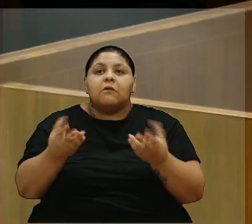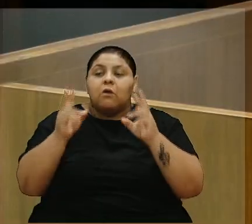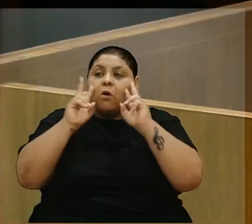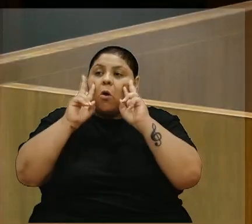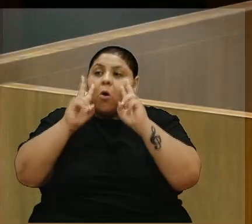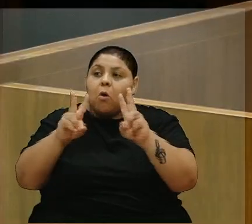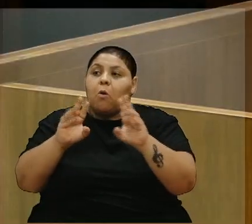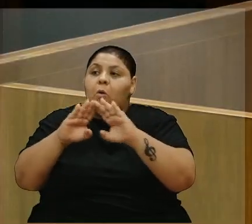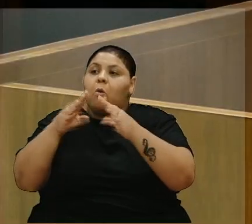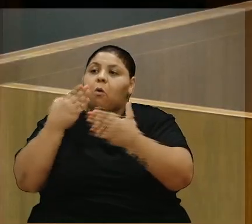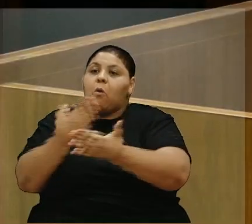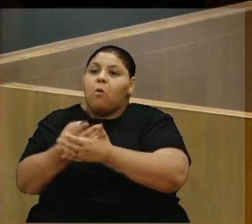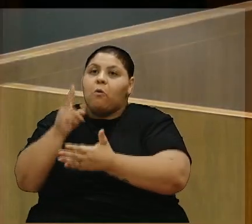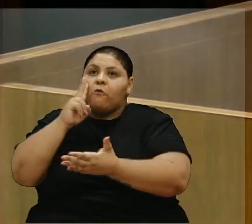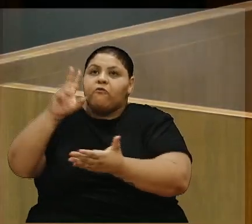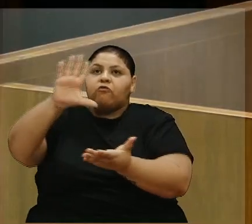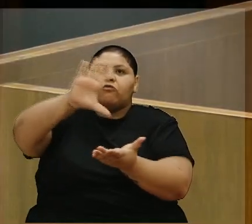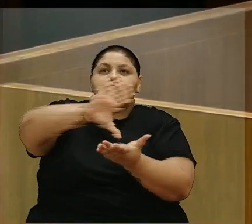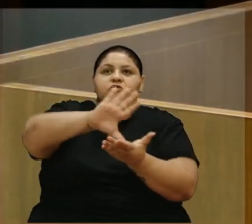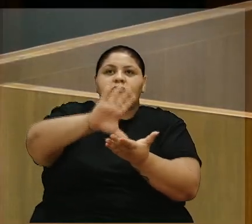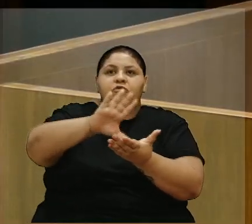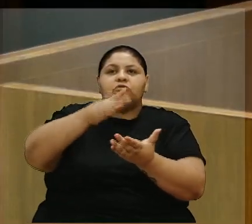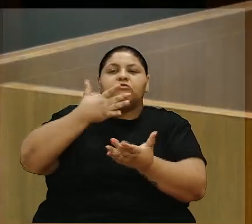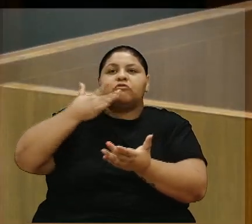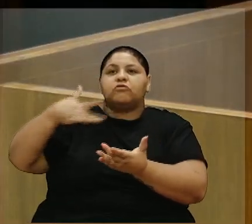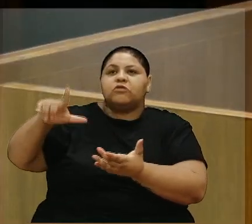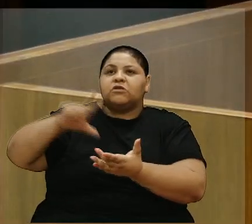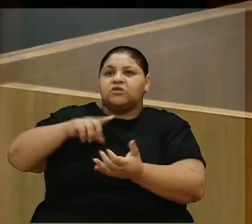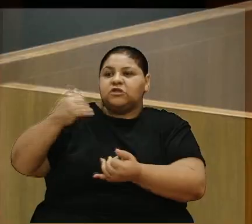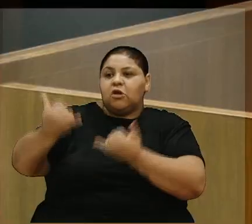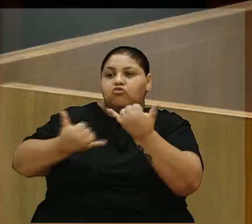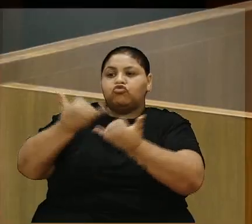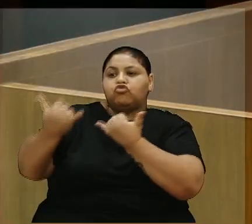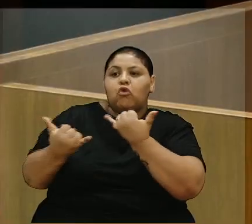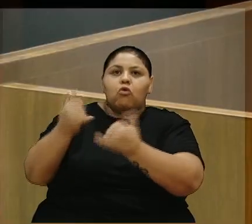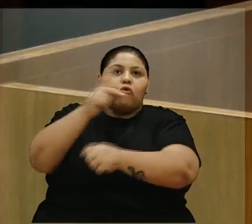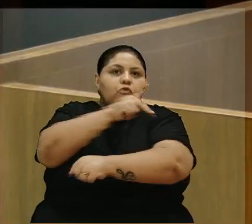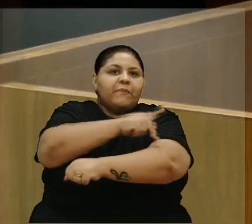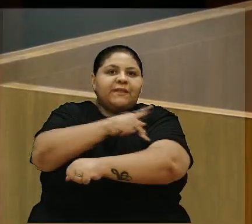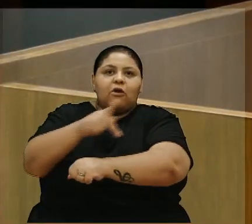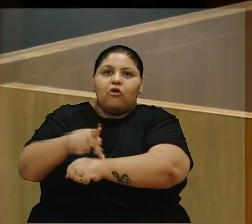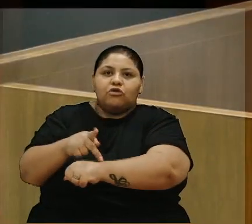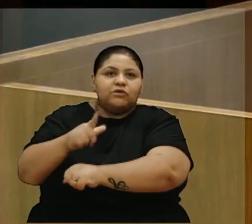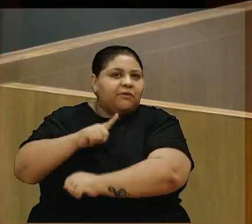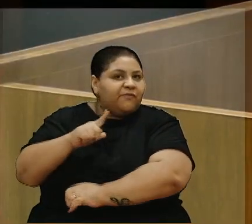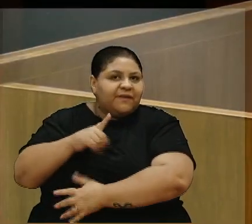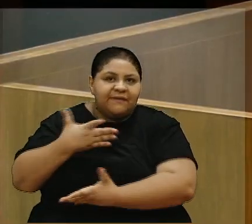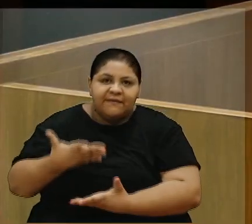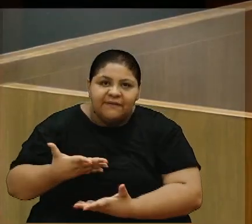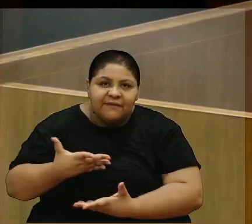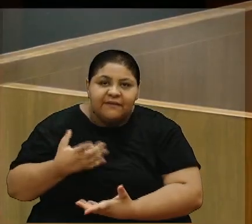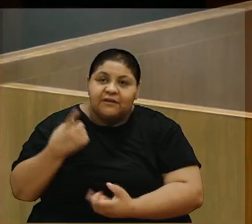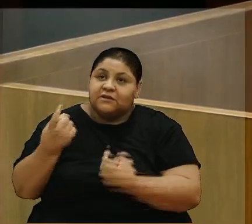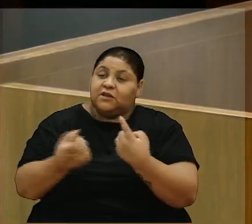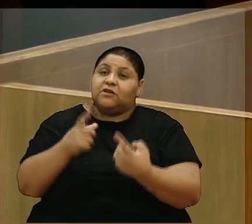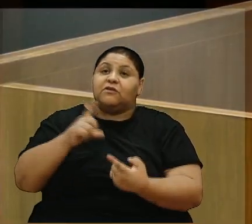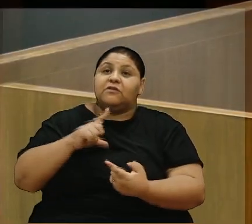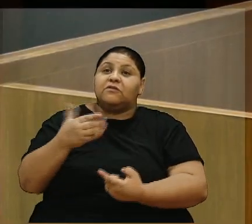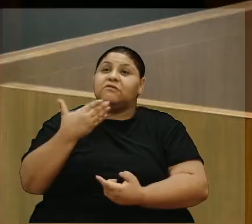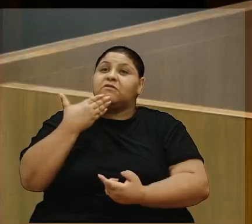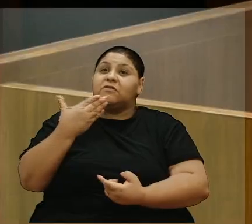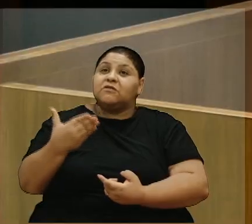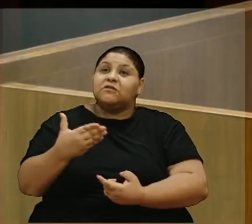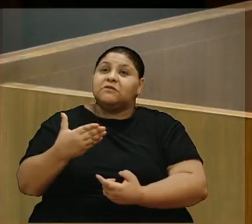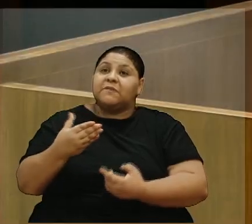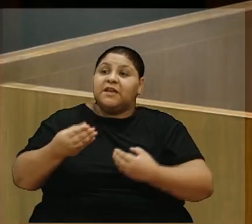escolas, vejam o parque, vejam se uma criança tem um jogo pedagógico. Não tem. Se algum tem, a gente pede doação